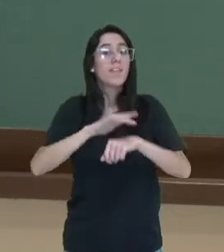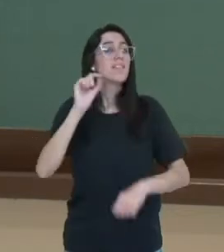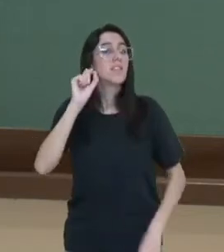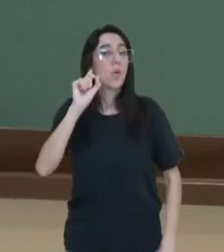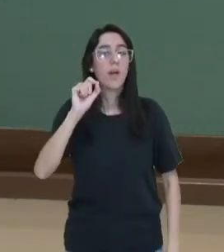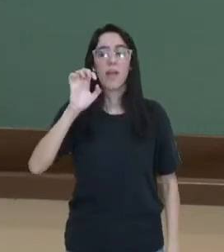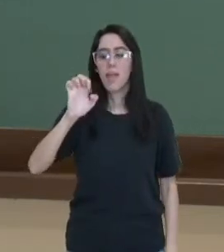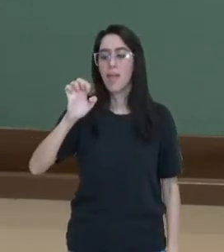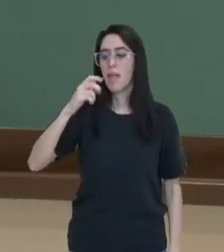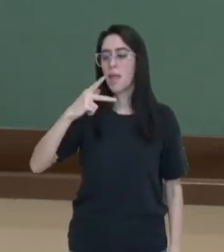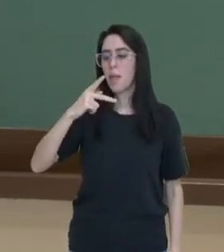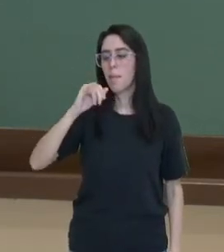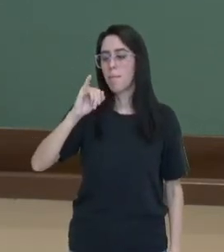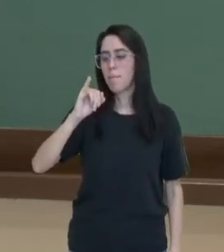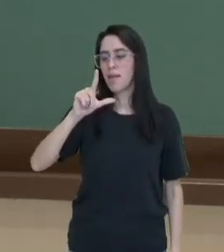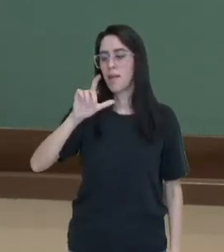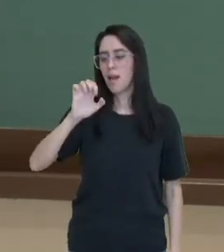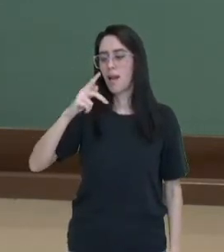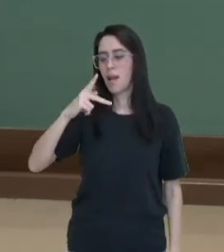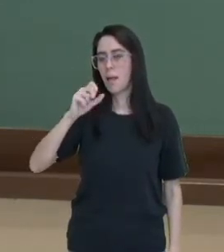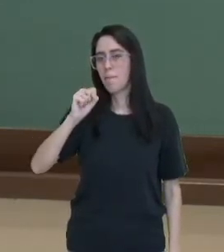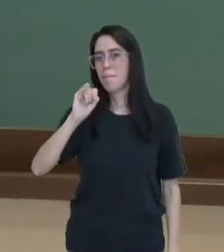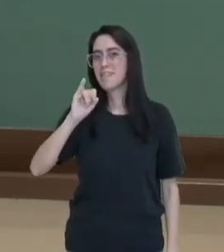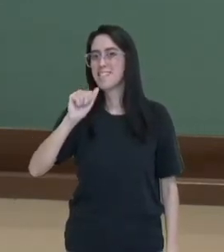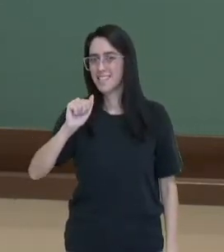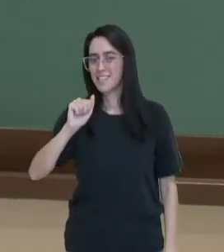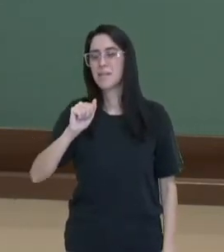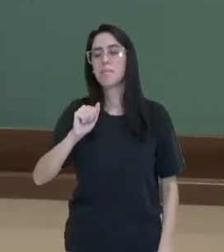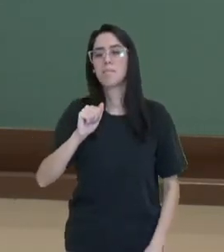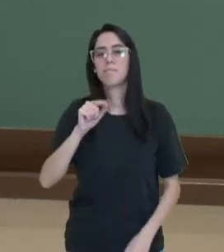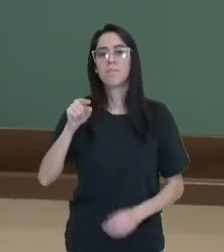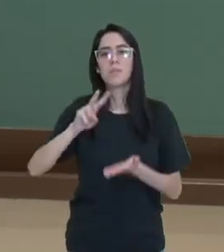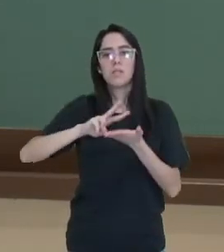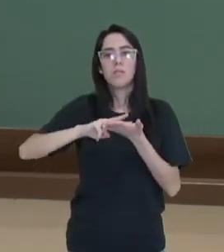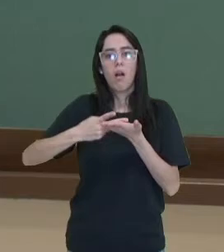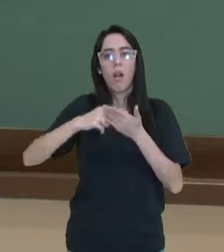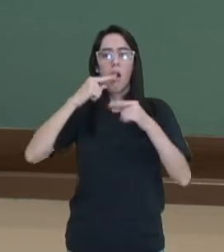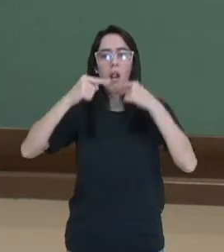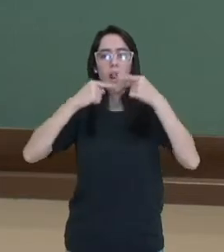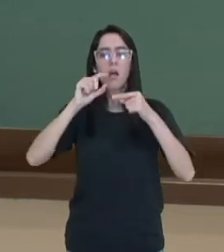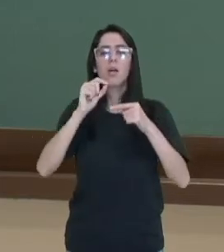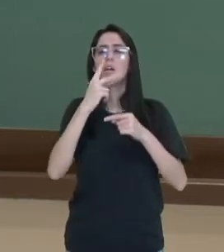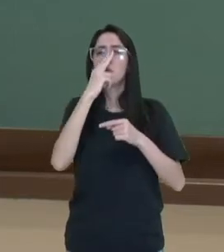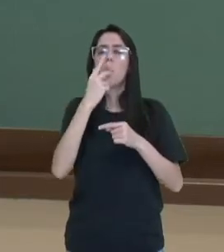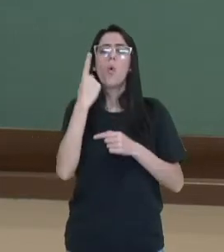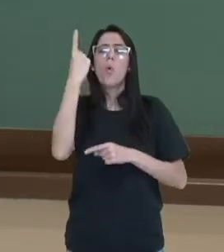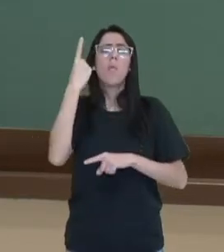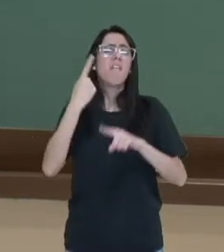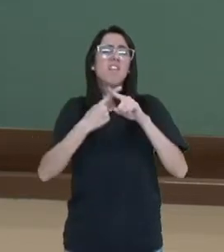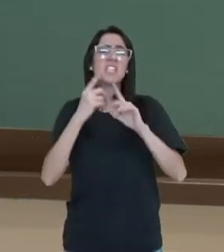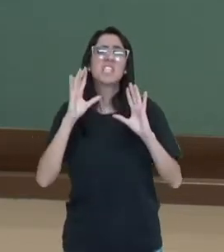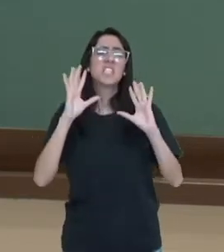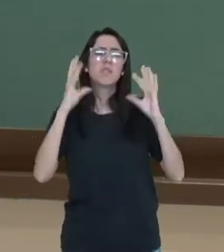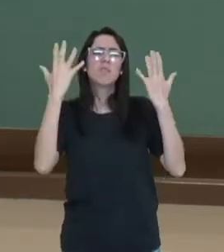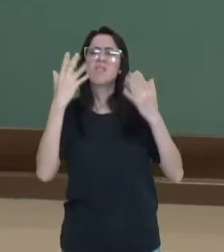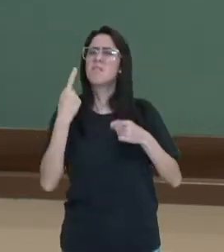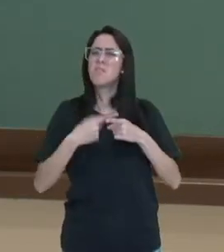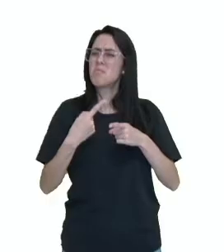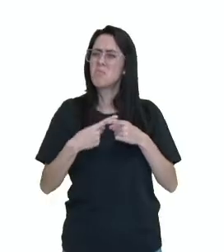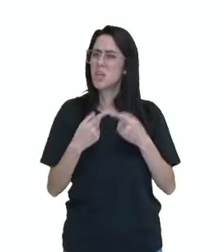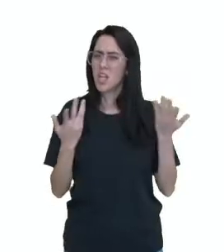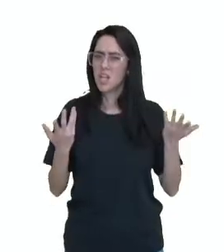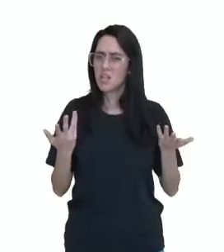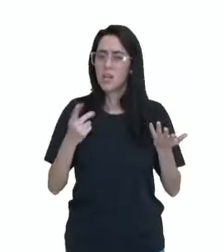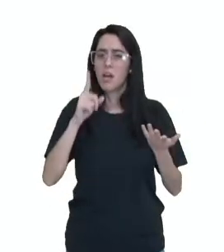ataque epilético ou a convulsão, ele é geralmente um episódio isolado. Por que acontece esse ataque epilético?